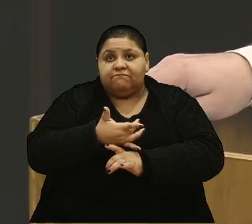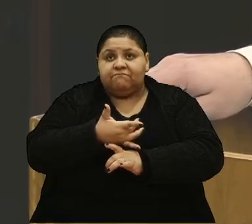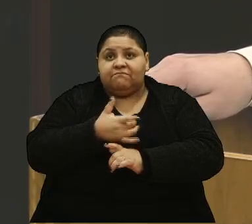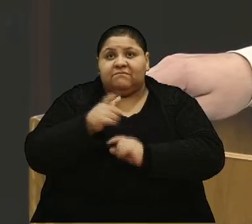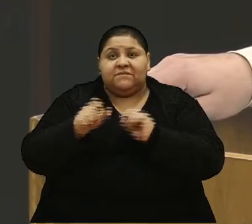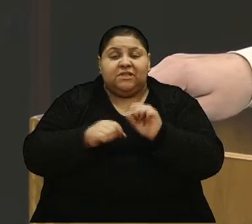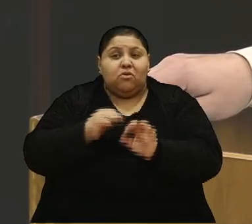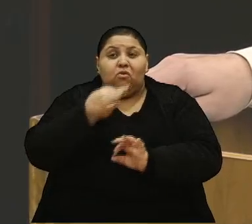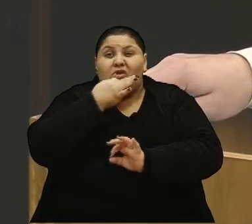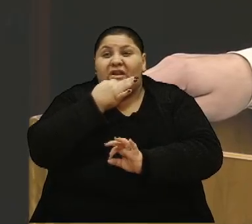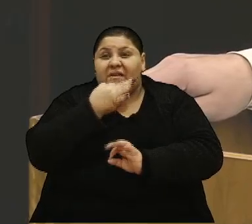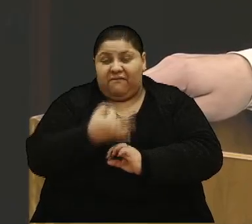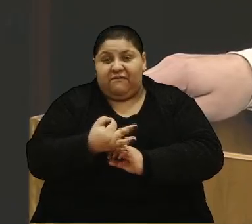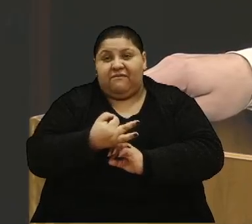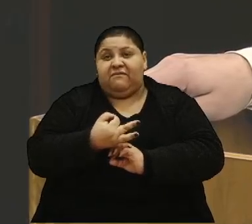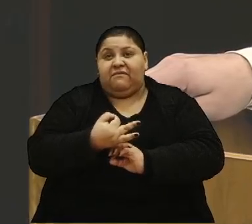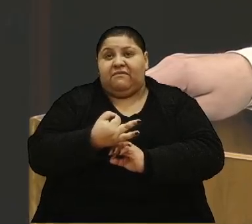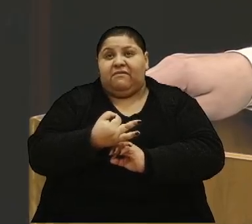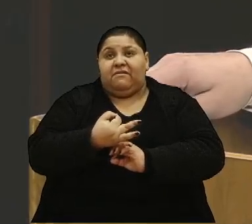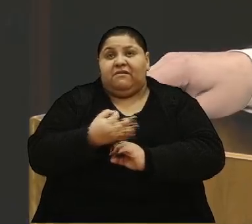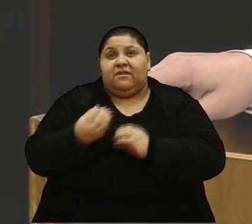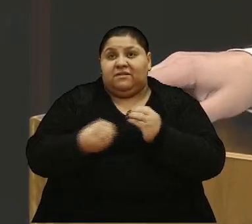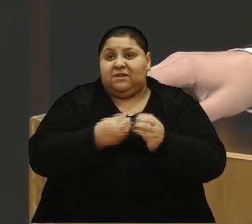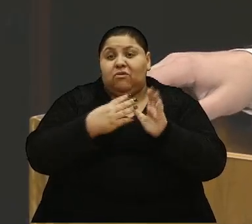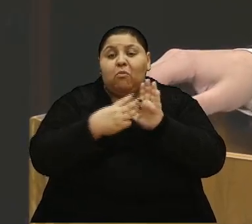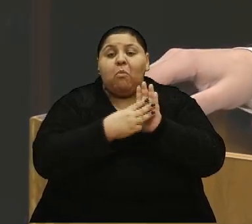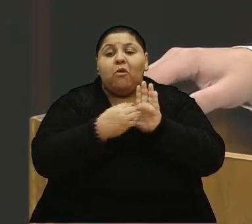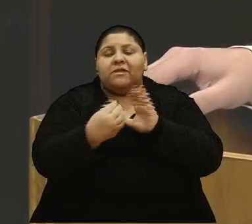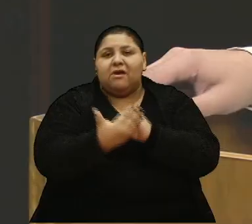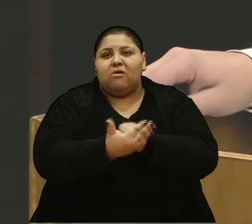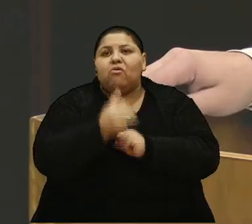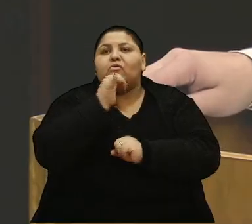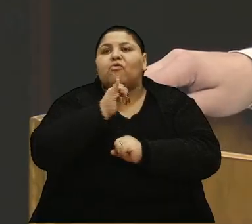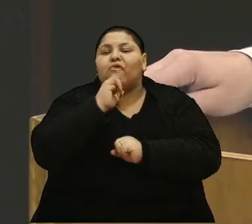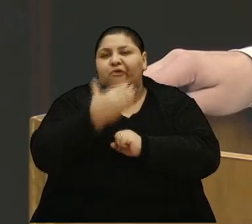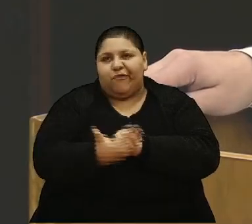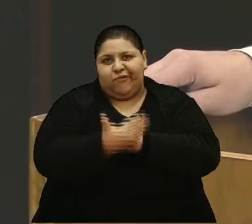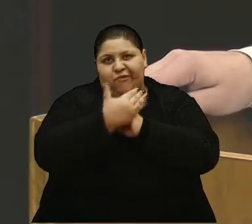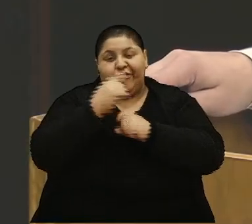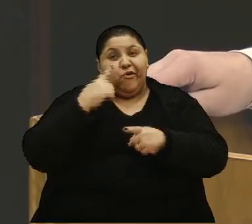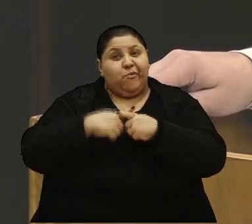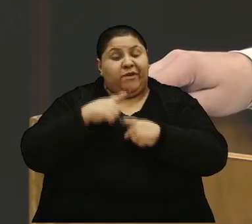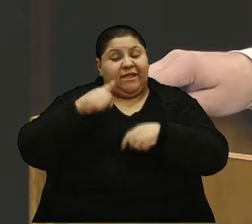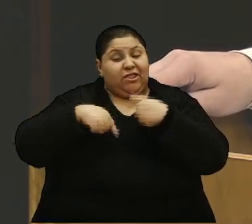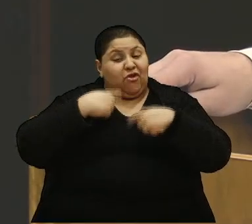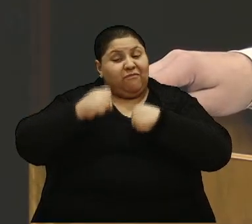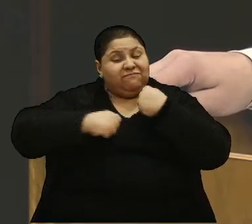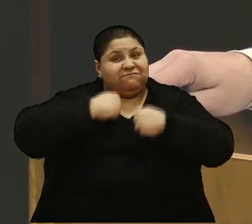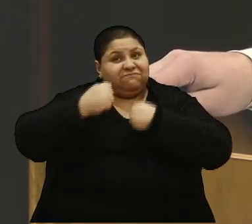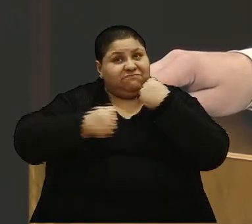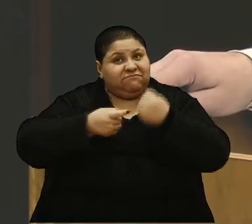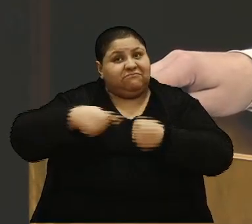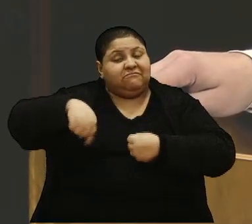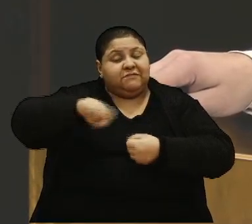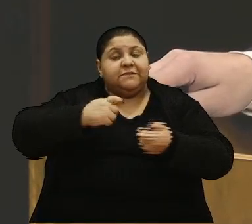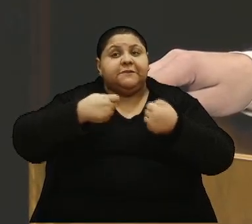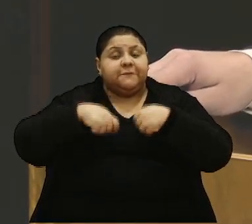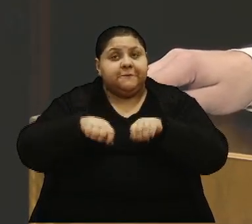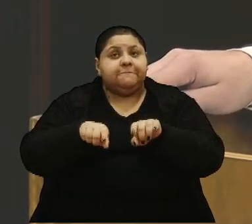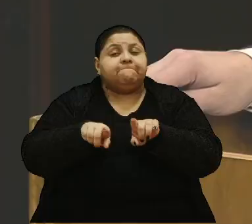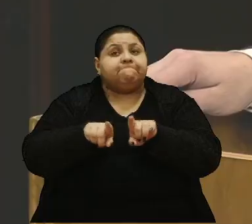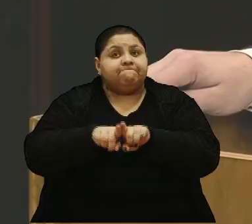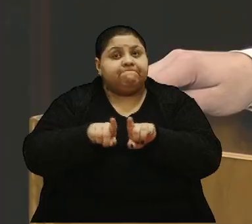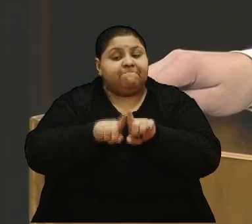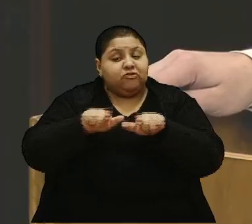situação bárbara nos sirva de lição. Porque além da nossa indignação, nós precisamos